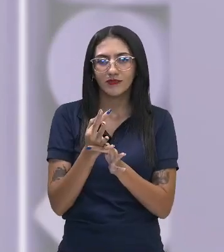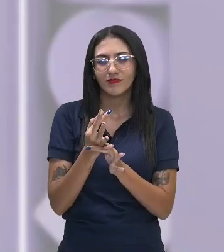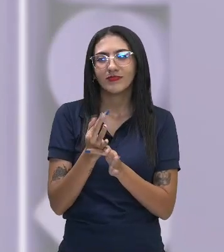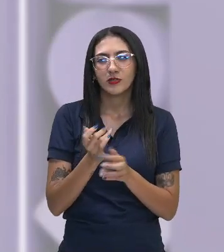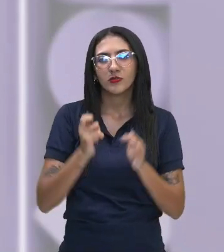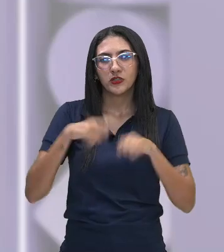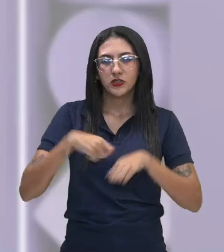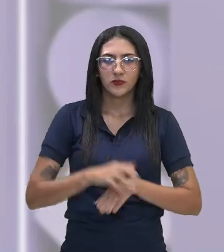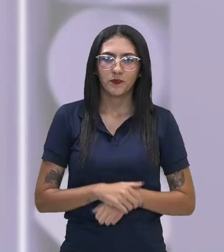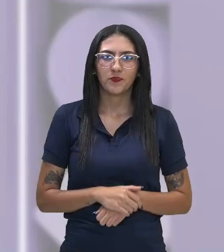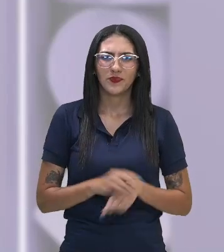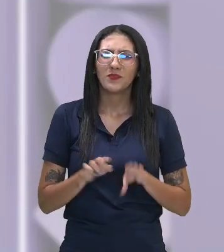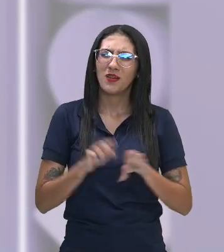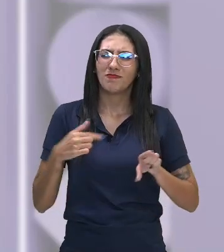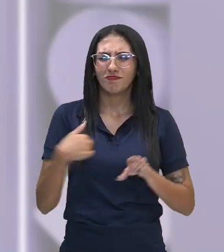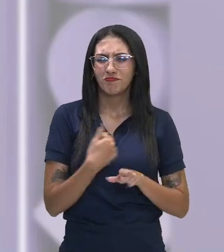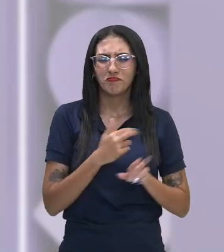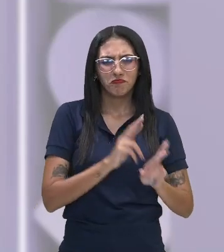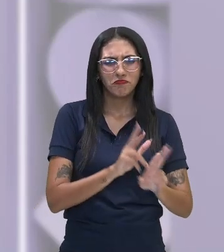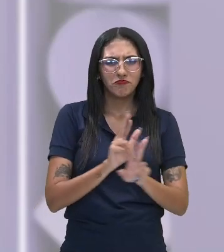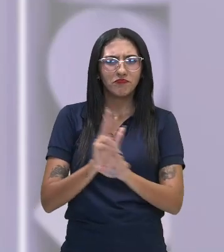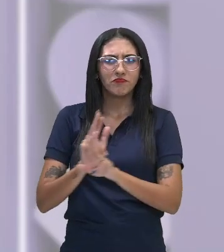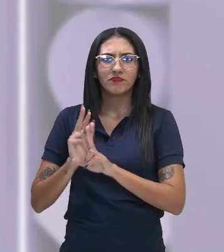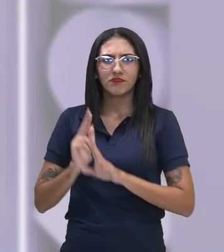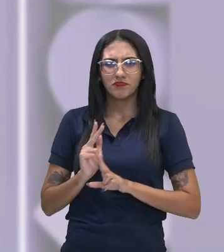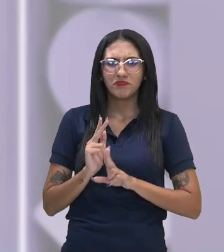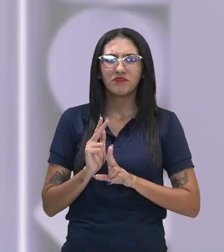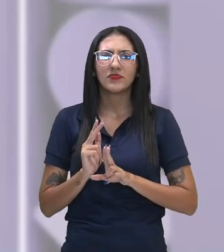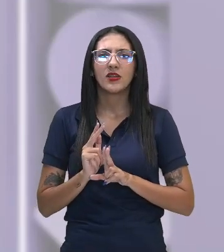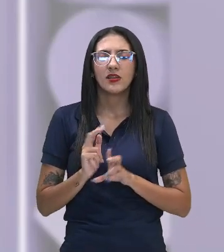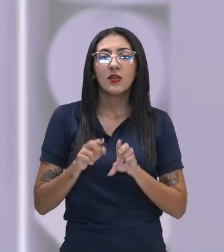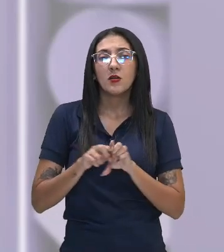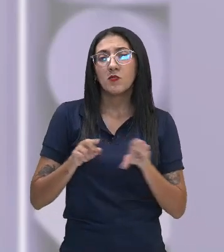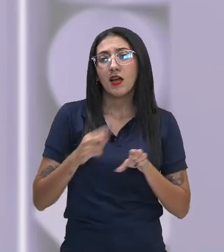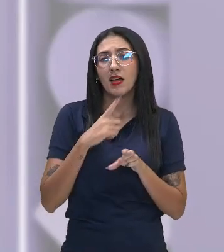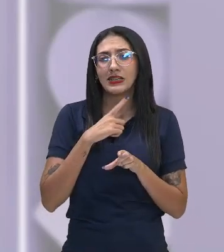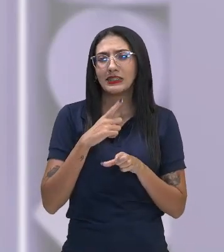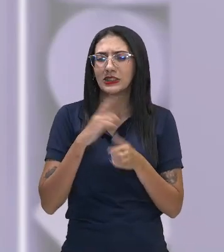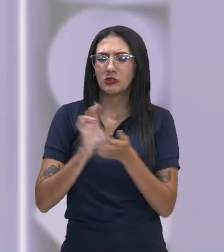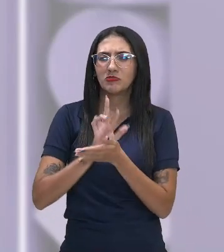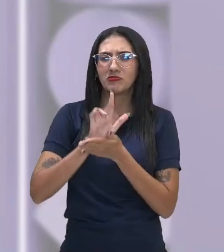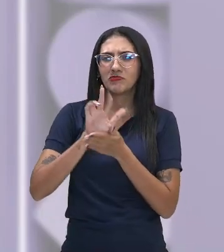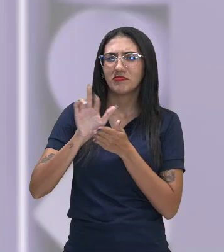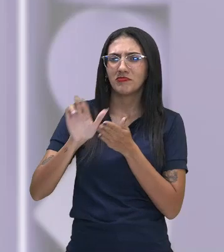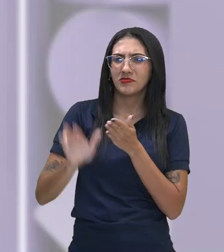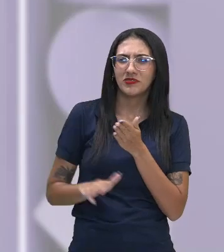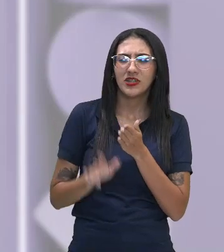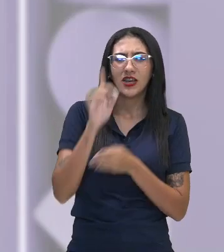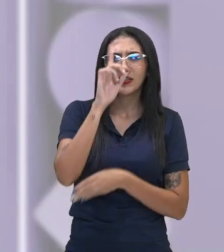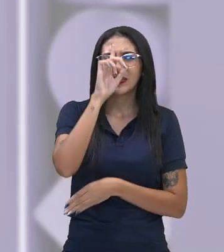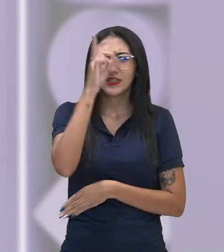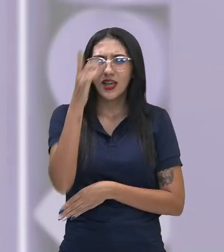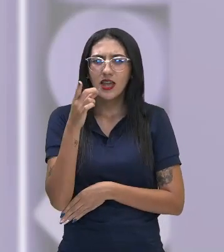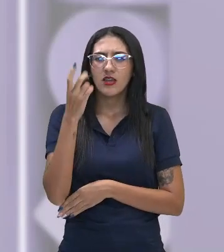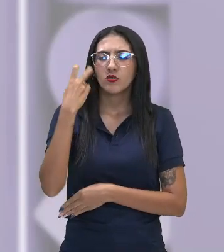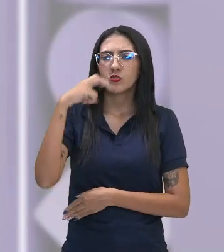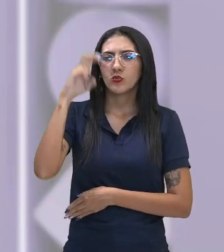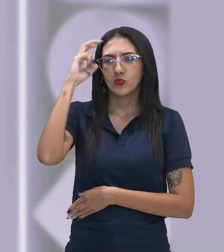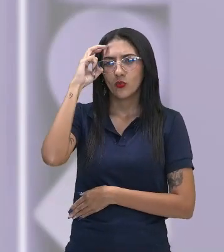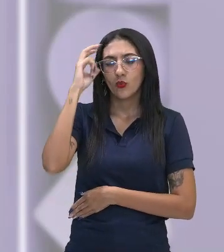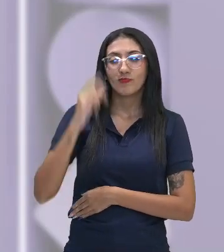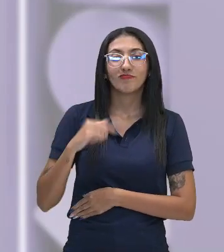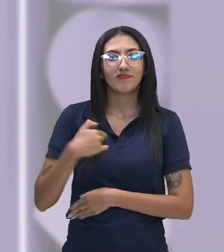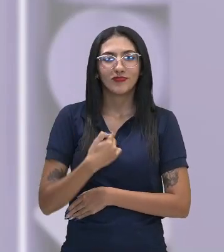nossas diferenças, apesar de toda a pluralidade de ideias e de culturas, nós